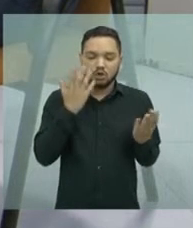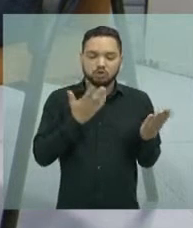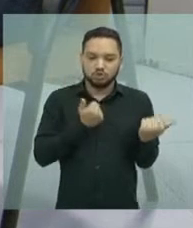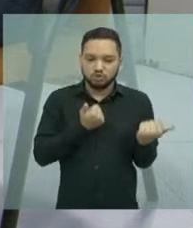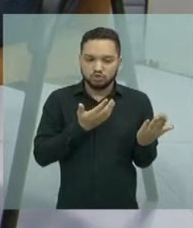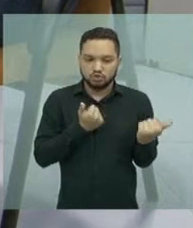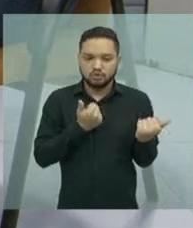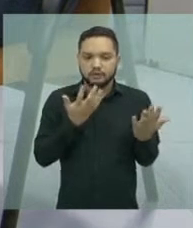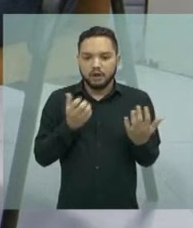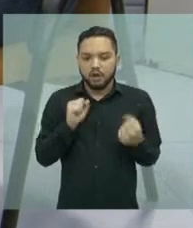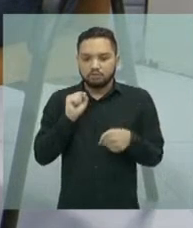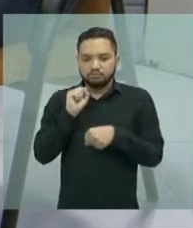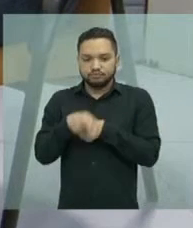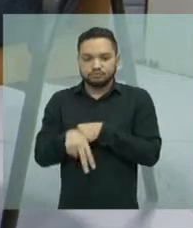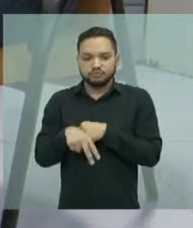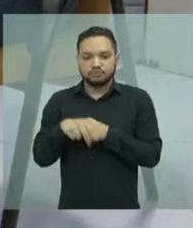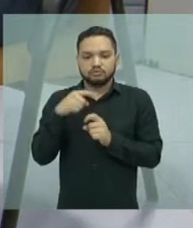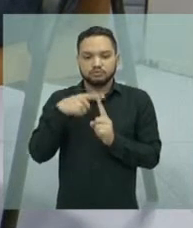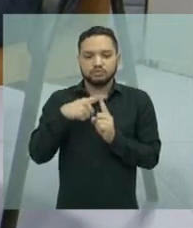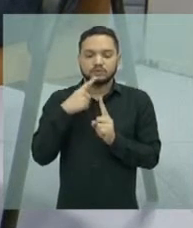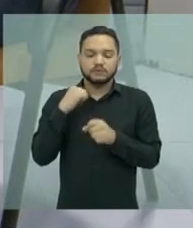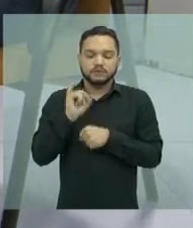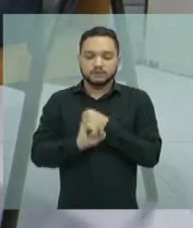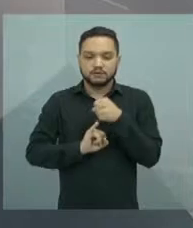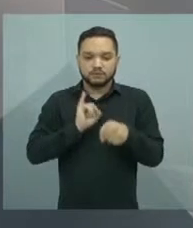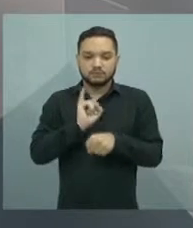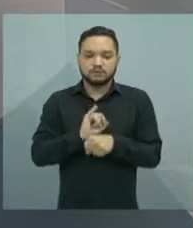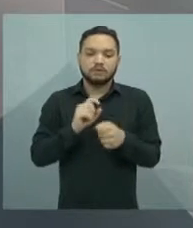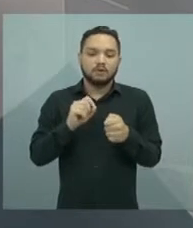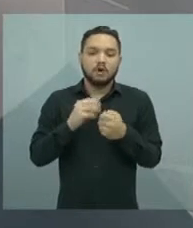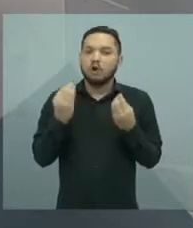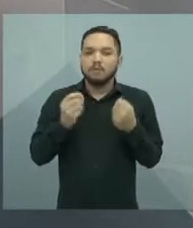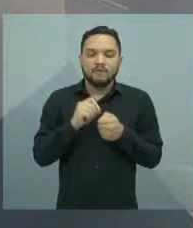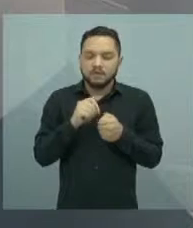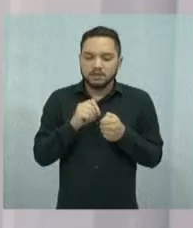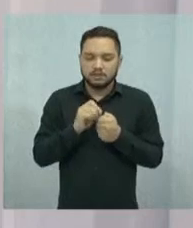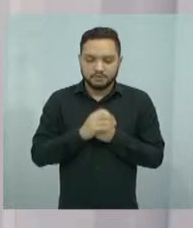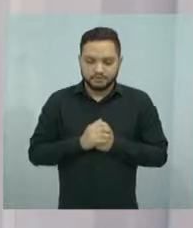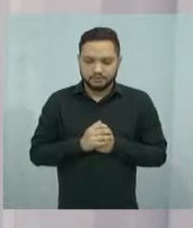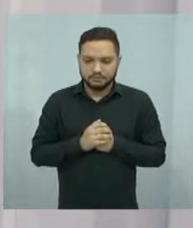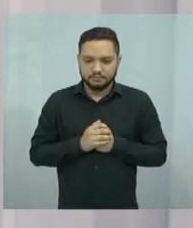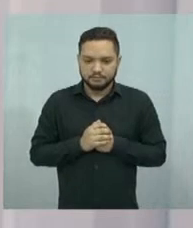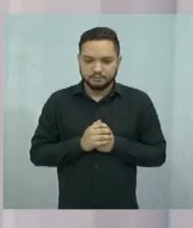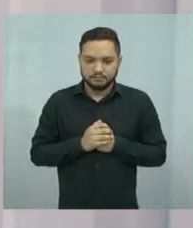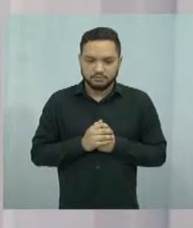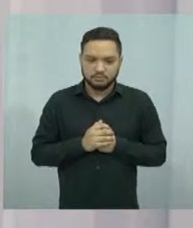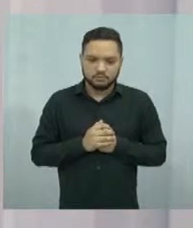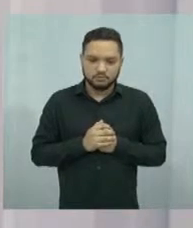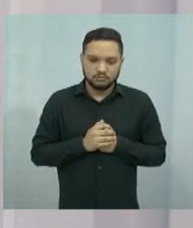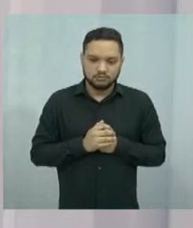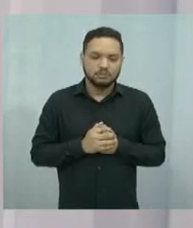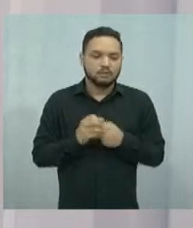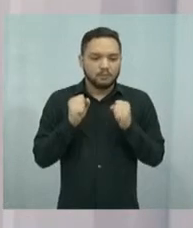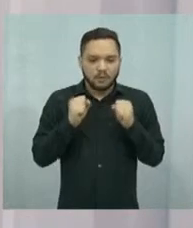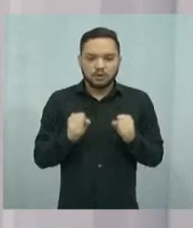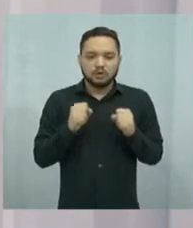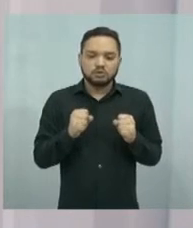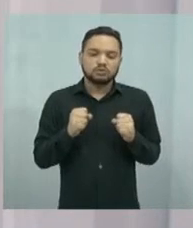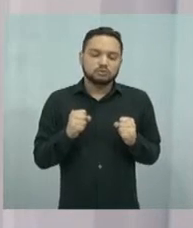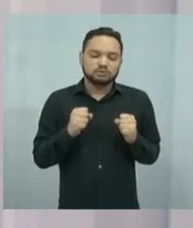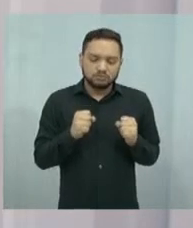entrar para a Cruz Vermelha Internacional, o que que faz? Basta ter vontade. Primeiro de tudo é